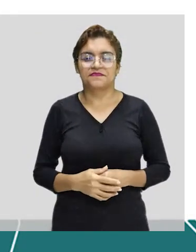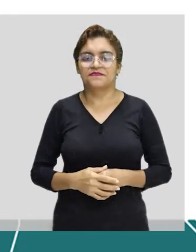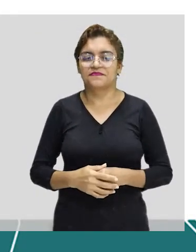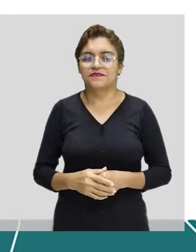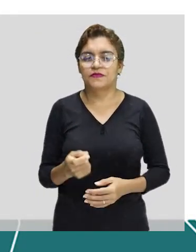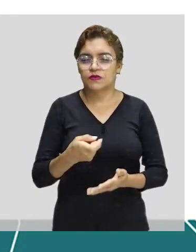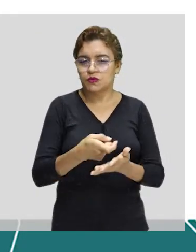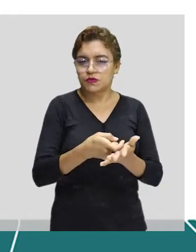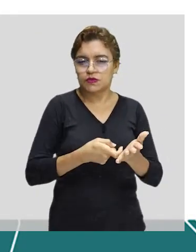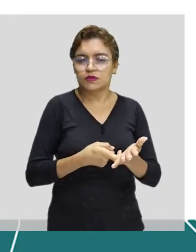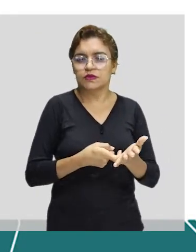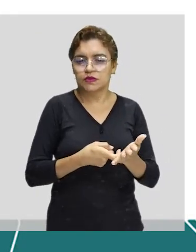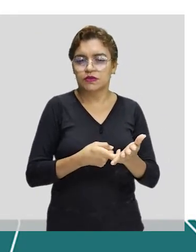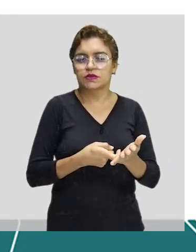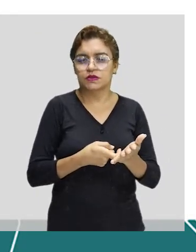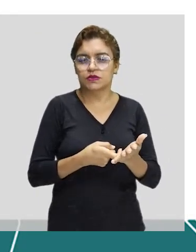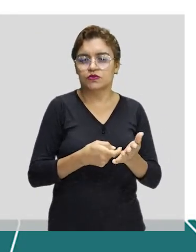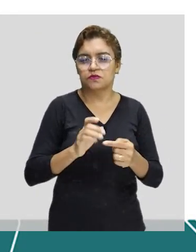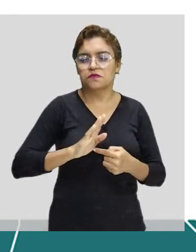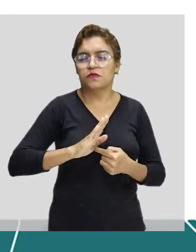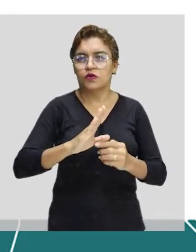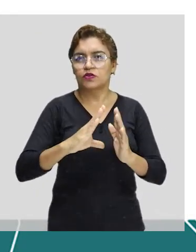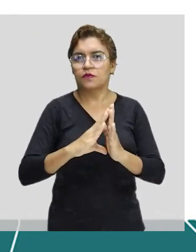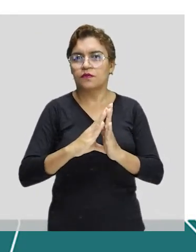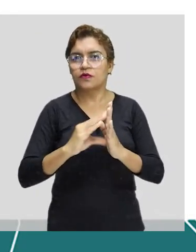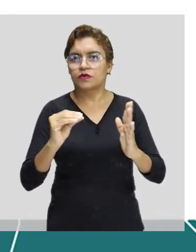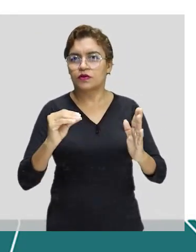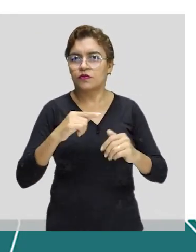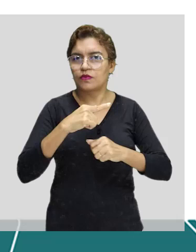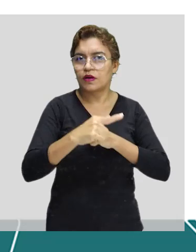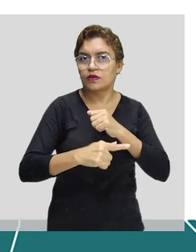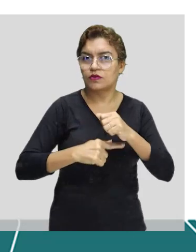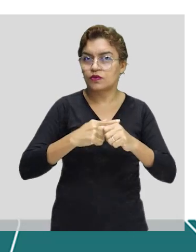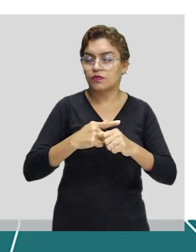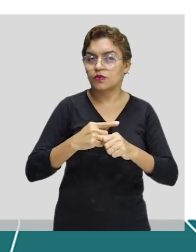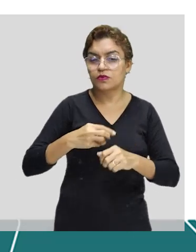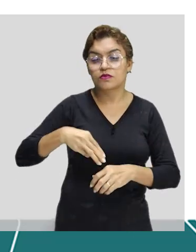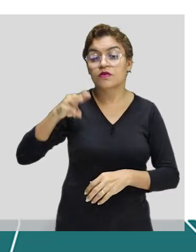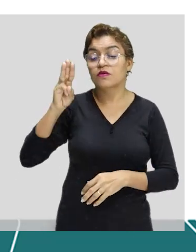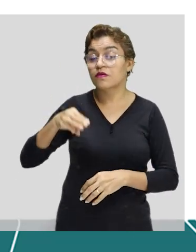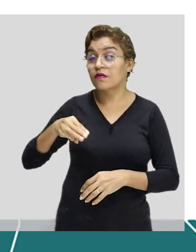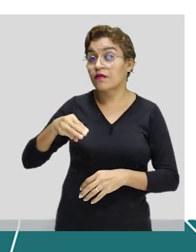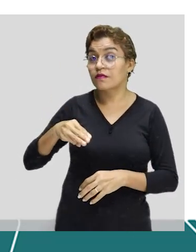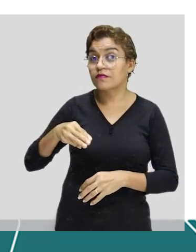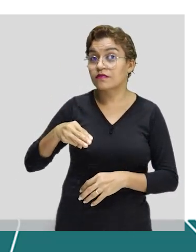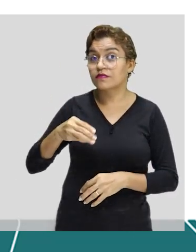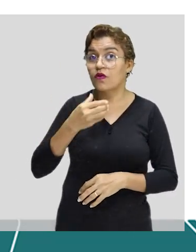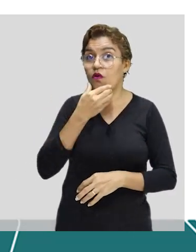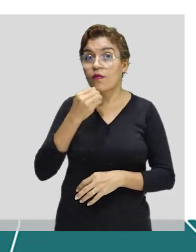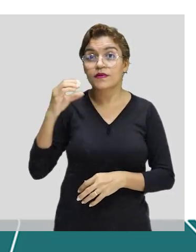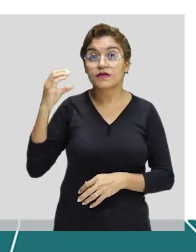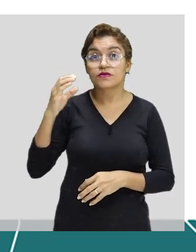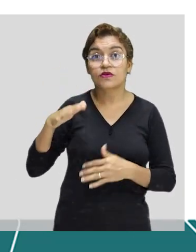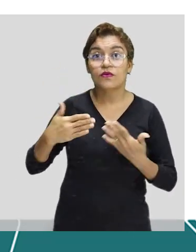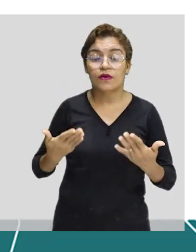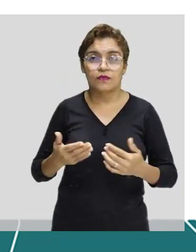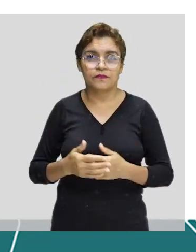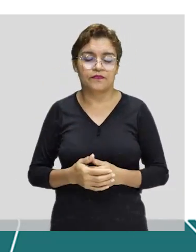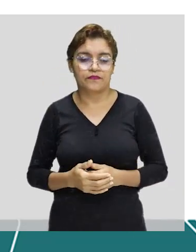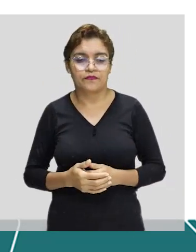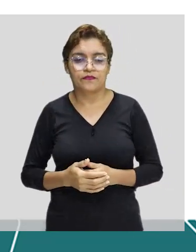texto evidencia o modelo atômico de... Turminha, o cientista, né, que trouxe essa